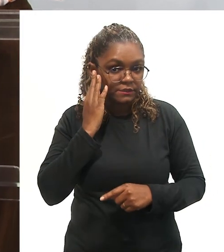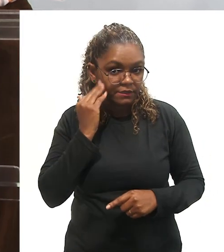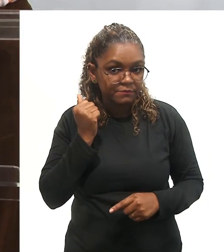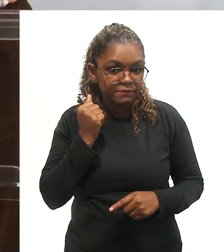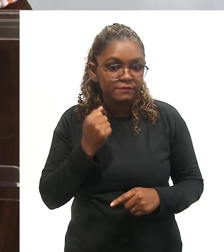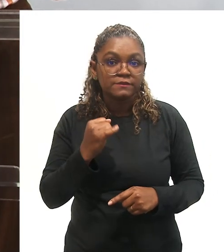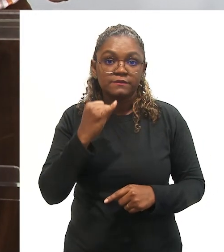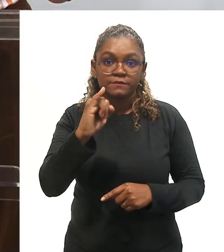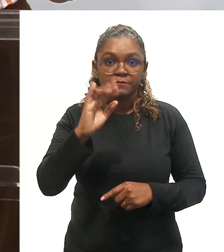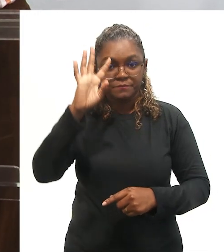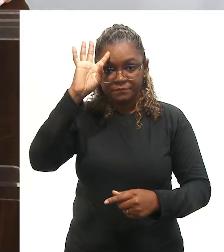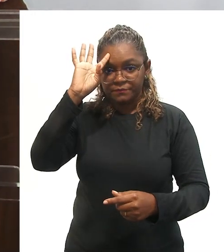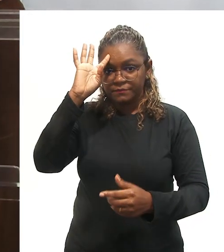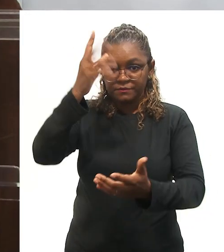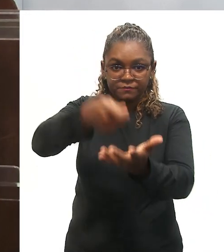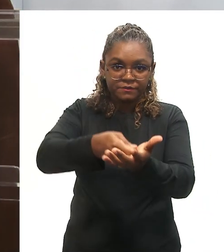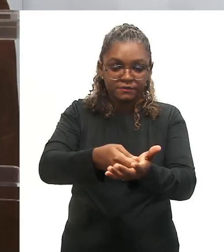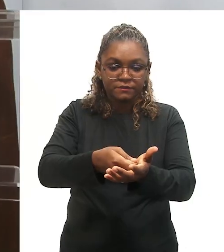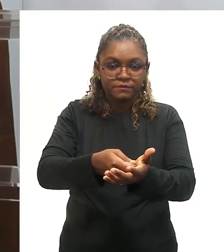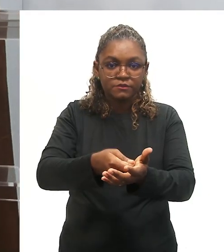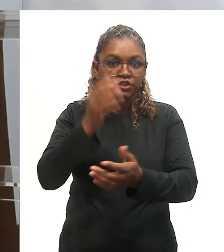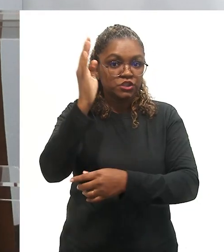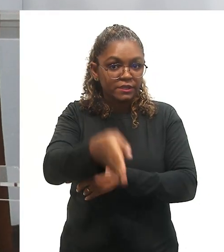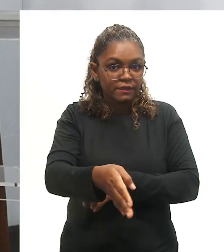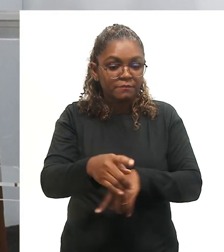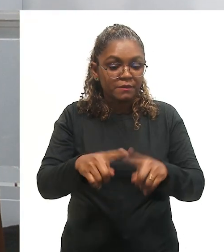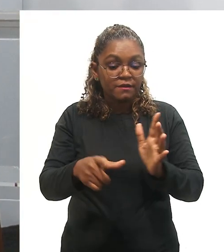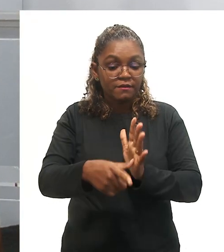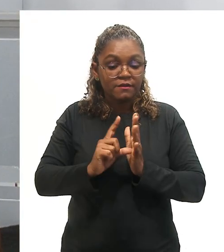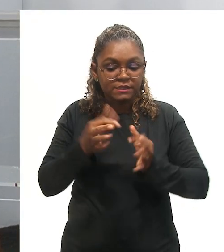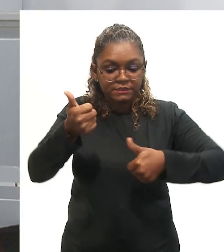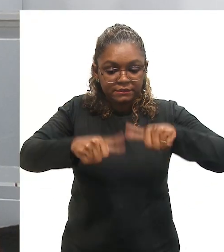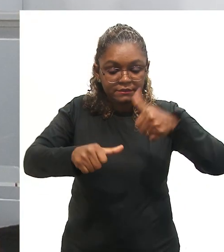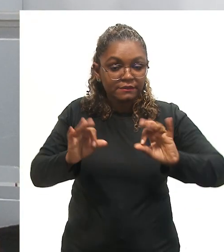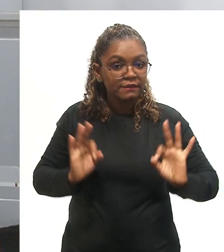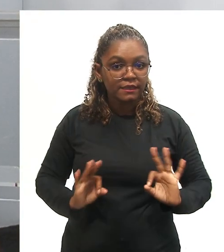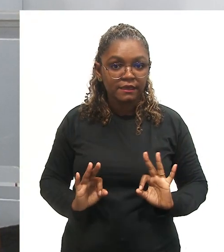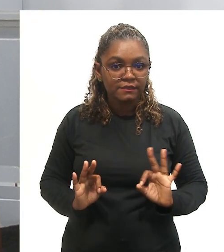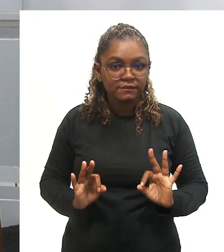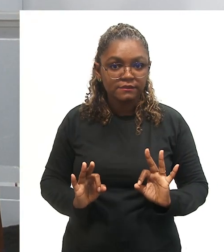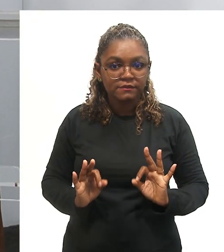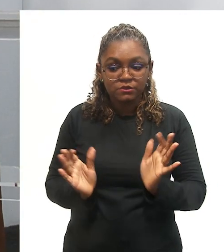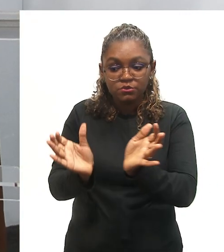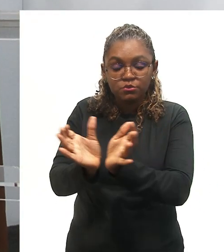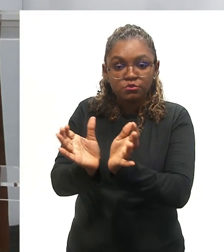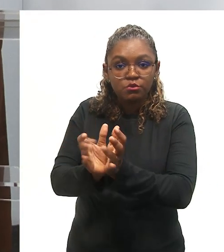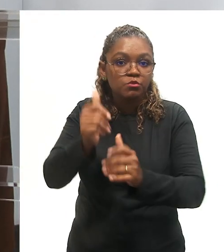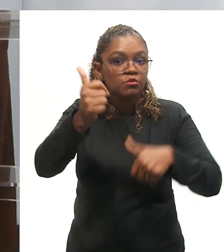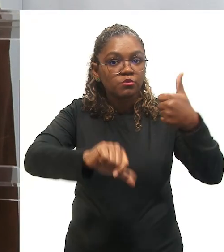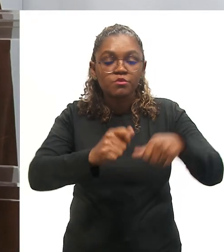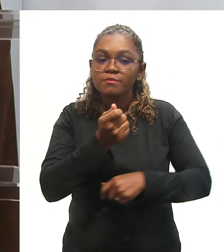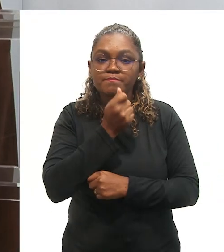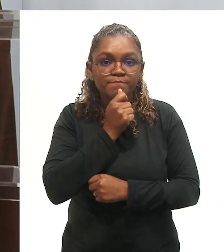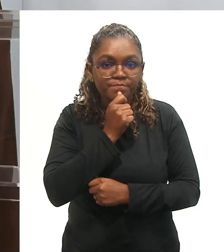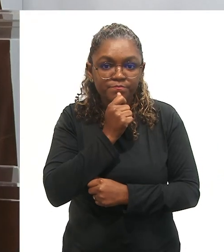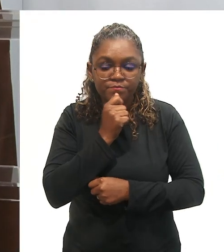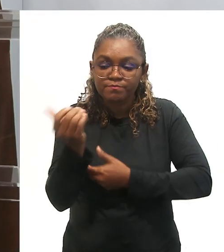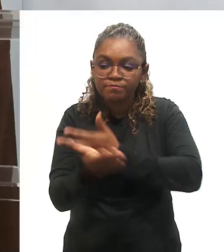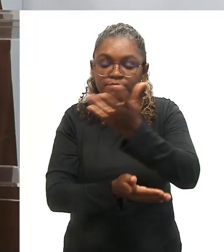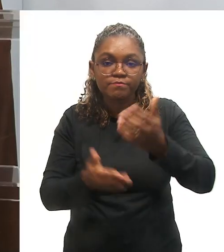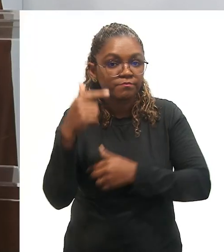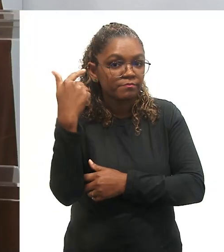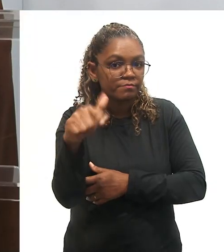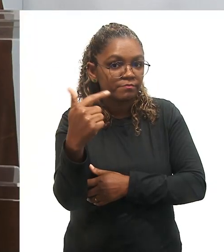uma decisão mal tomada, sem uma análise criteriosa da sua equipe, isso pode gerar até mesmo